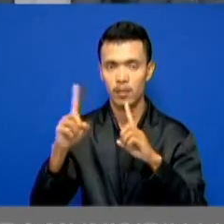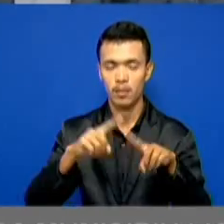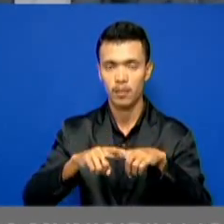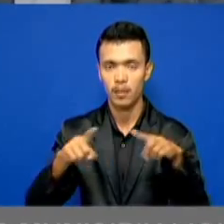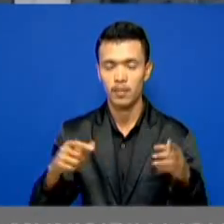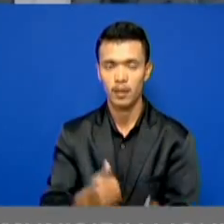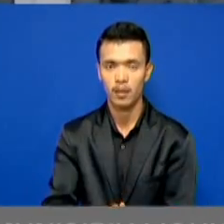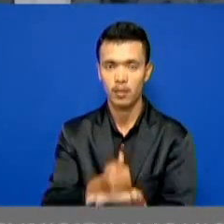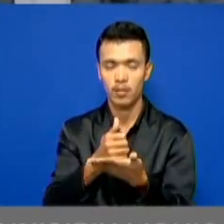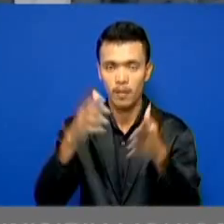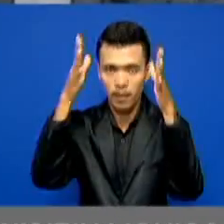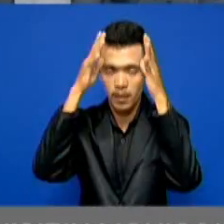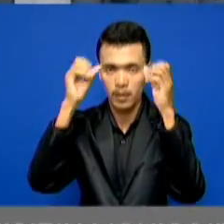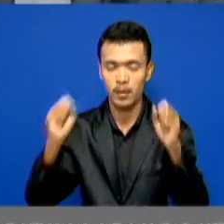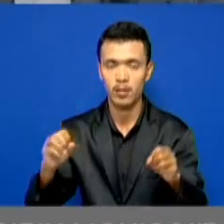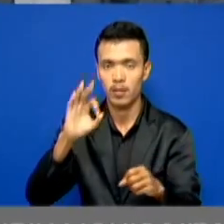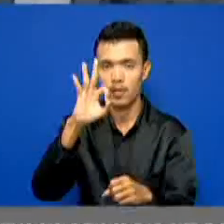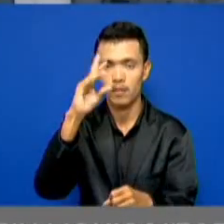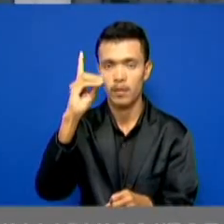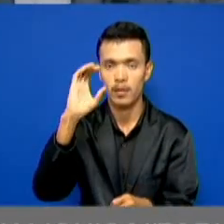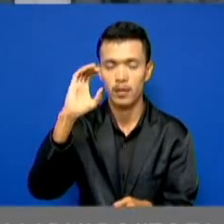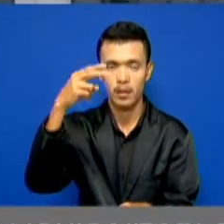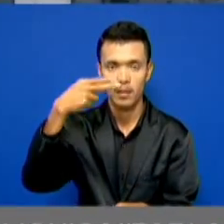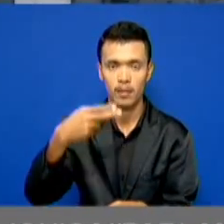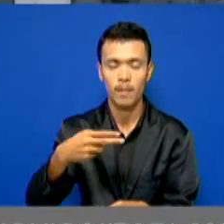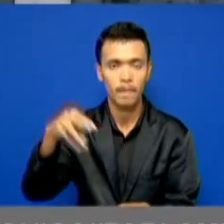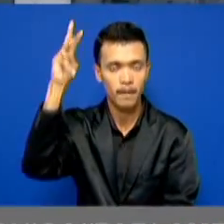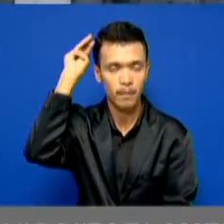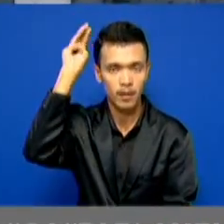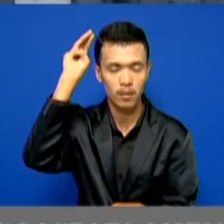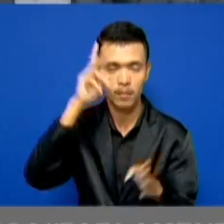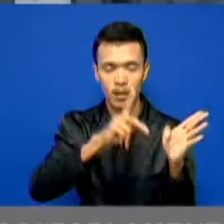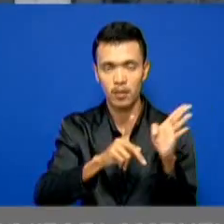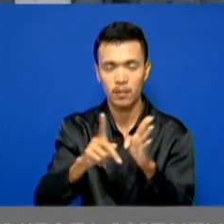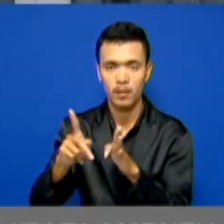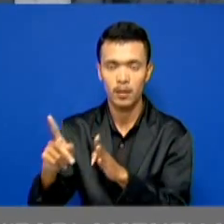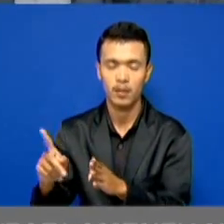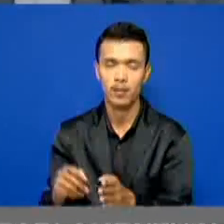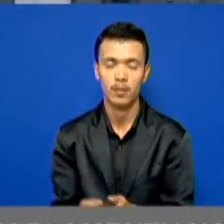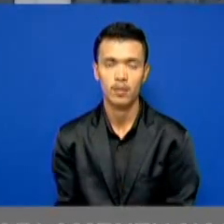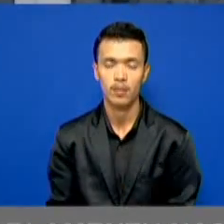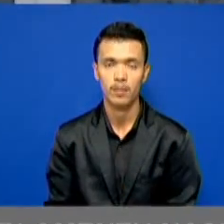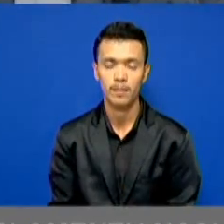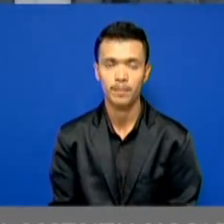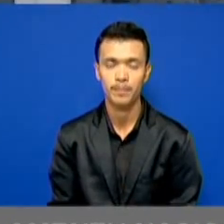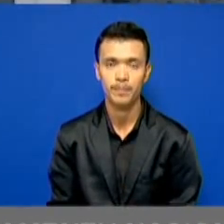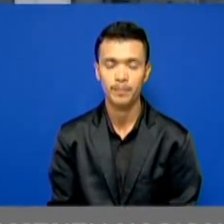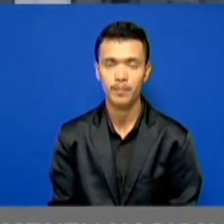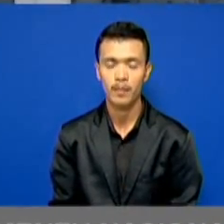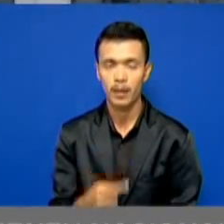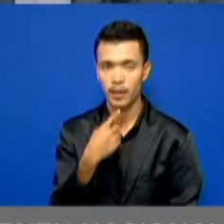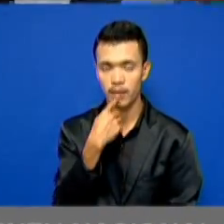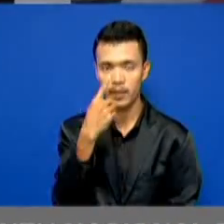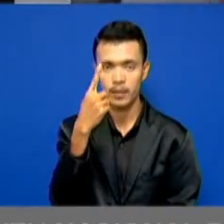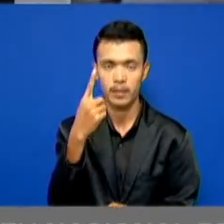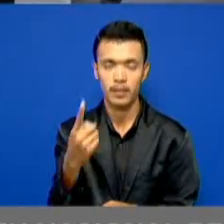Presidente Conselho Administração FDCH, atual Ministro Planeamento no Investimento Estratégico, Gastão Souza